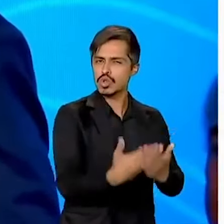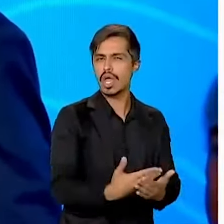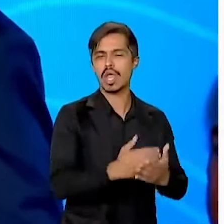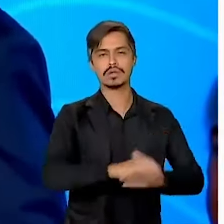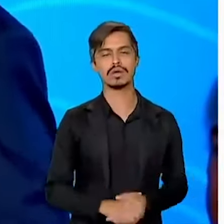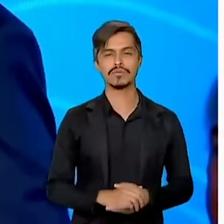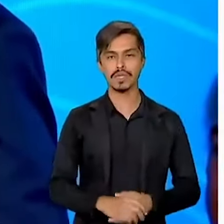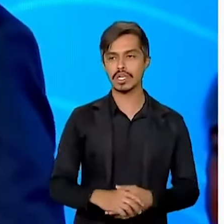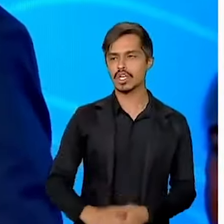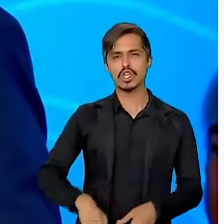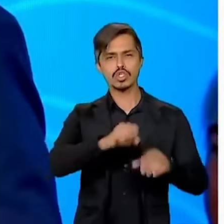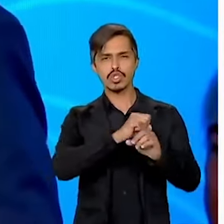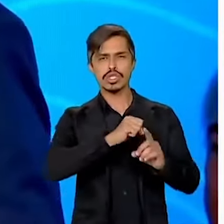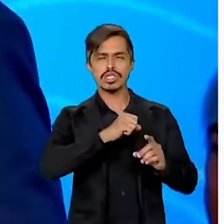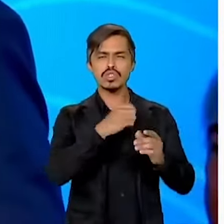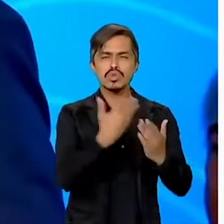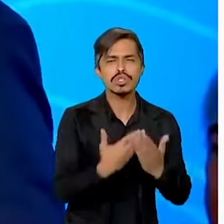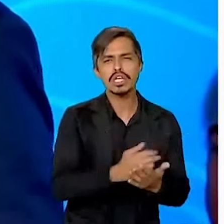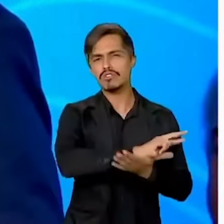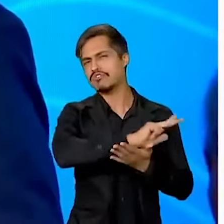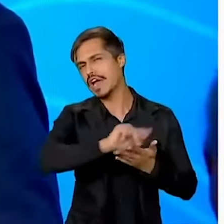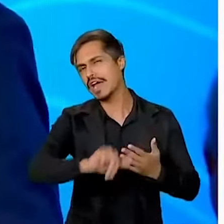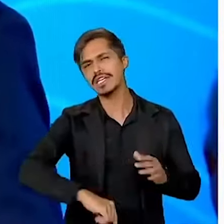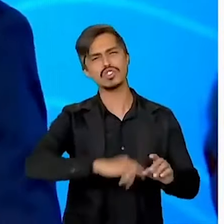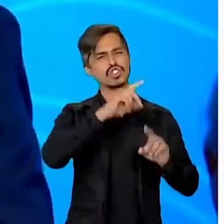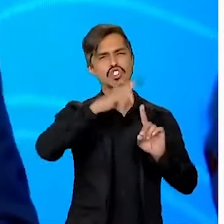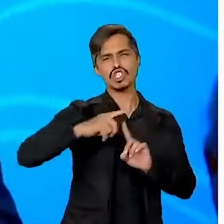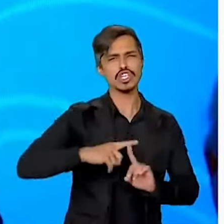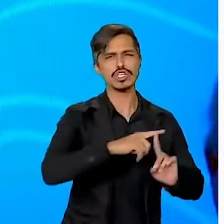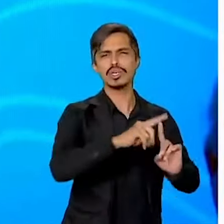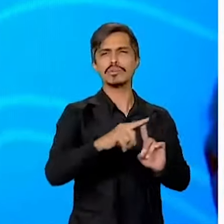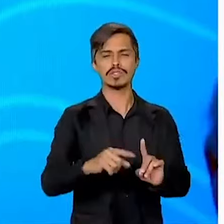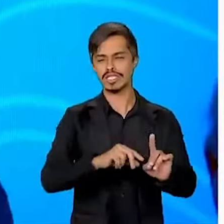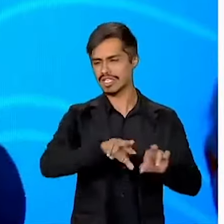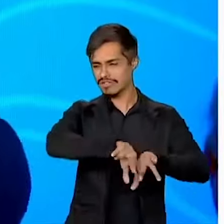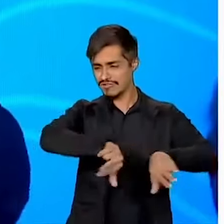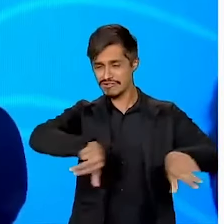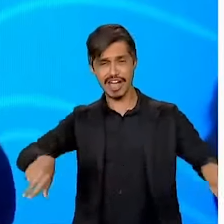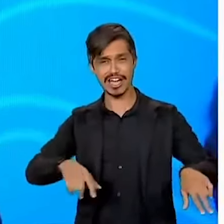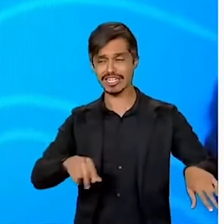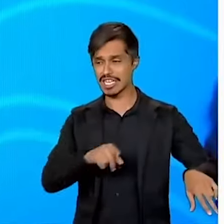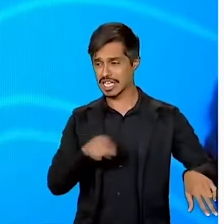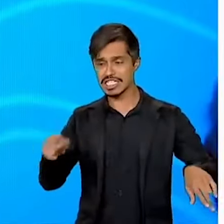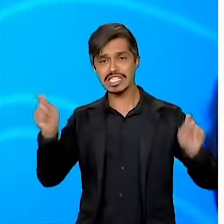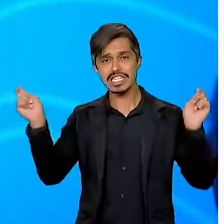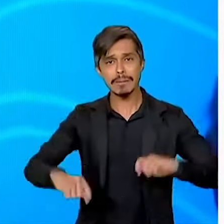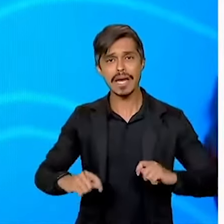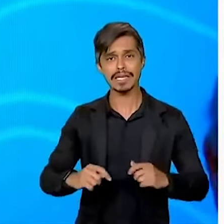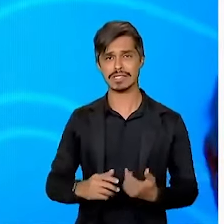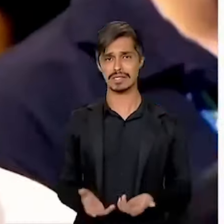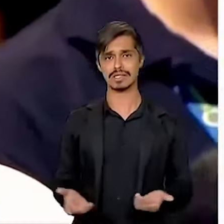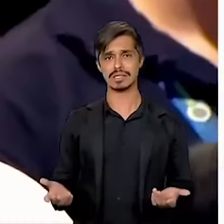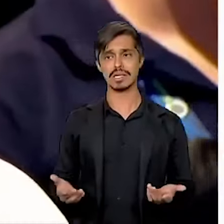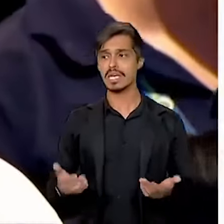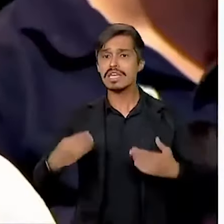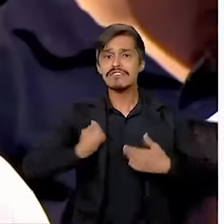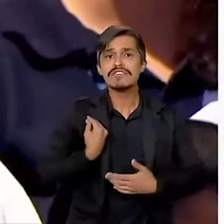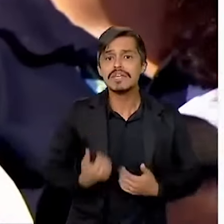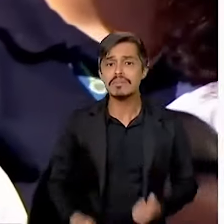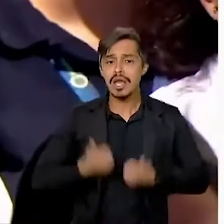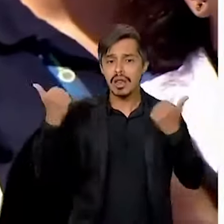engenharia, sociologia e tantas outras coisas que essas pessoas podem fazer para melhorar a vida. E